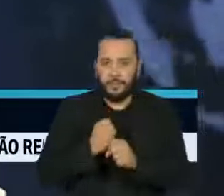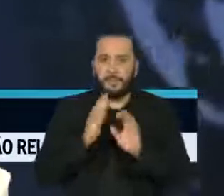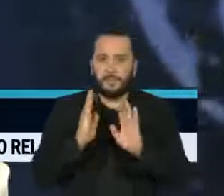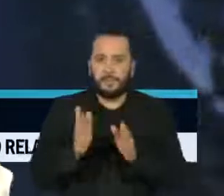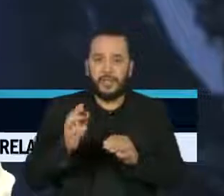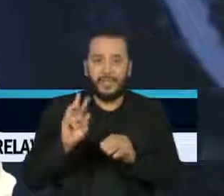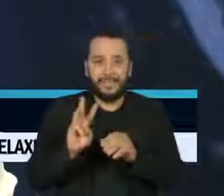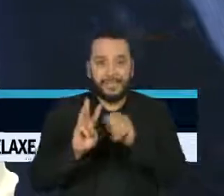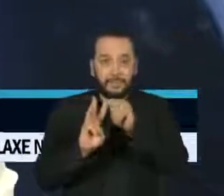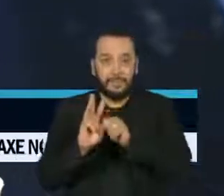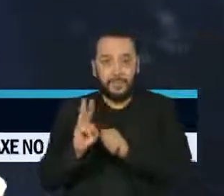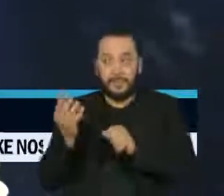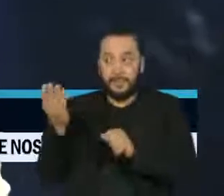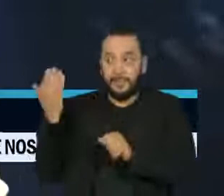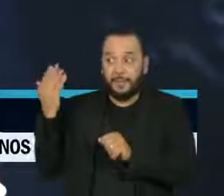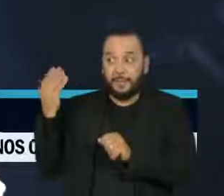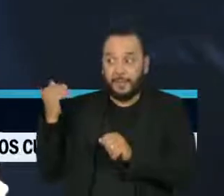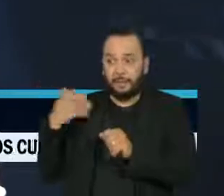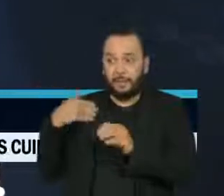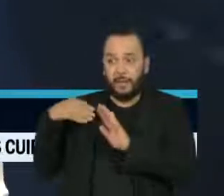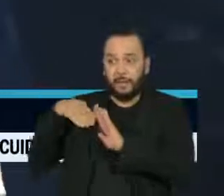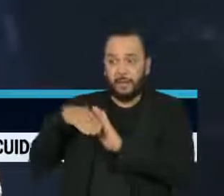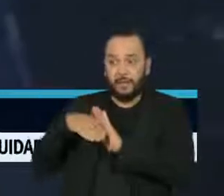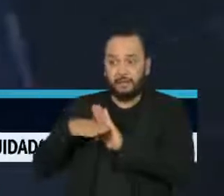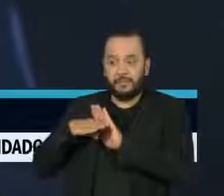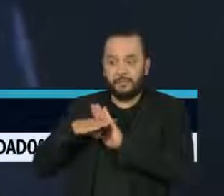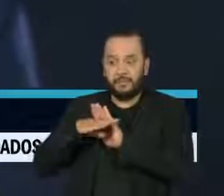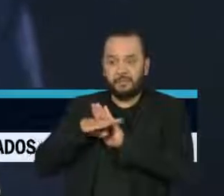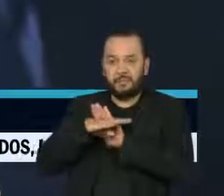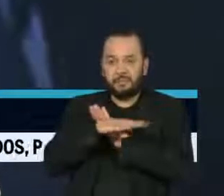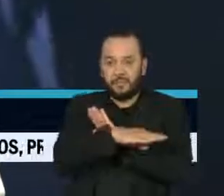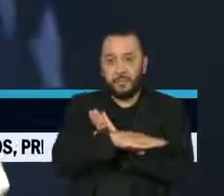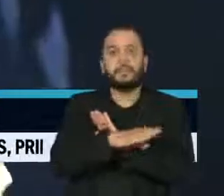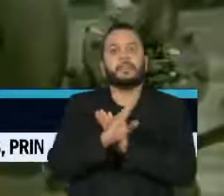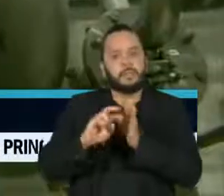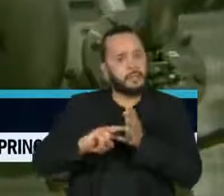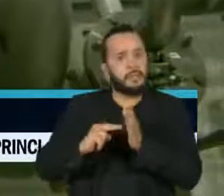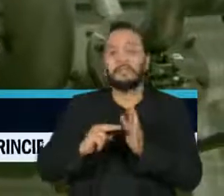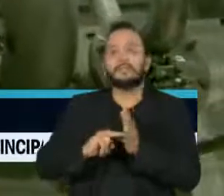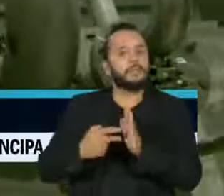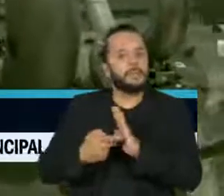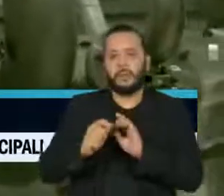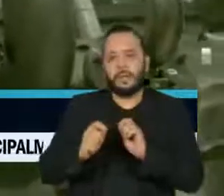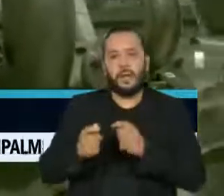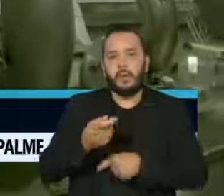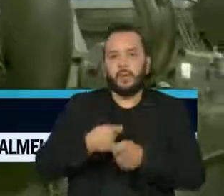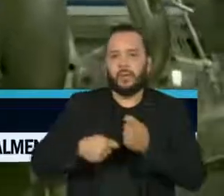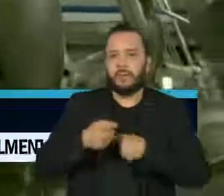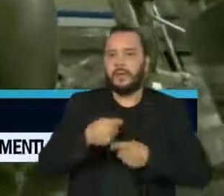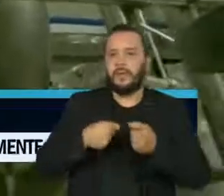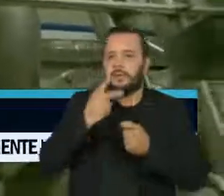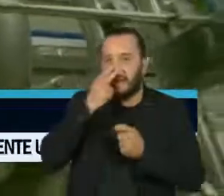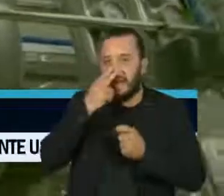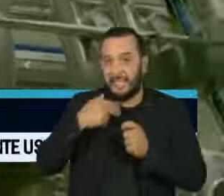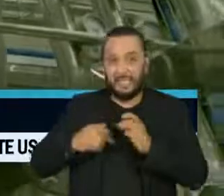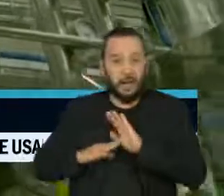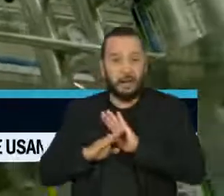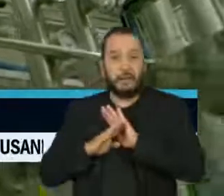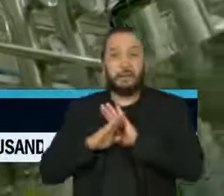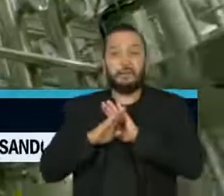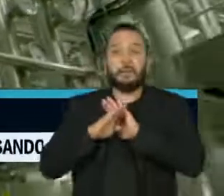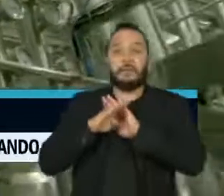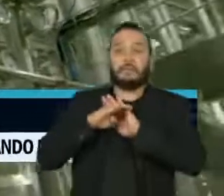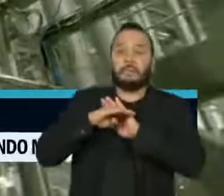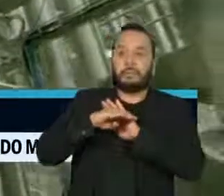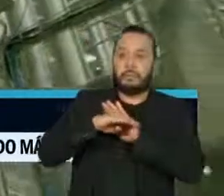três meses anteriores. Os sinais são de perda de fôlego da atividade econômica. Os dados oficiais do PIB, o Produto